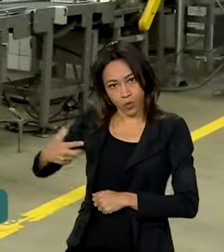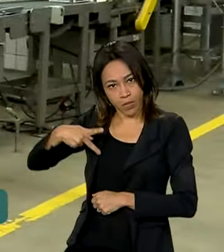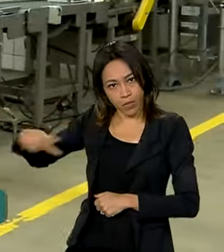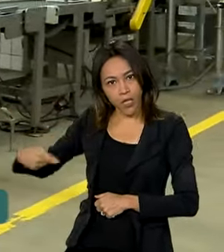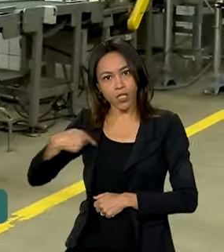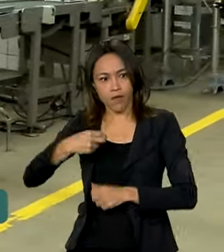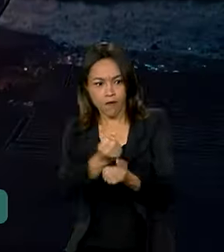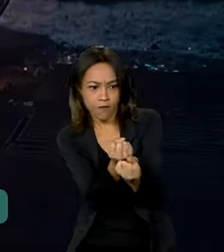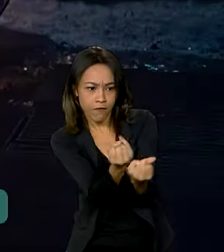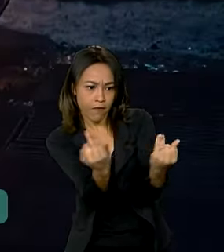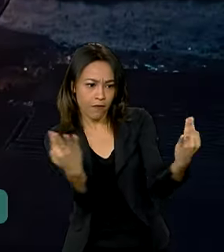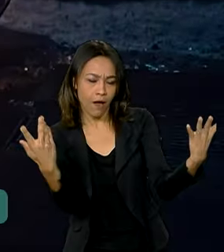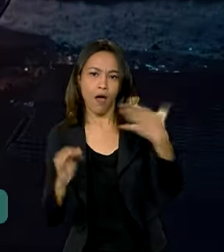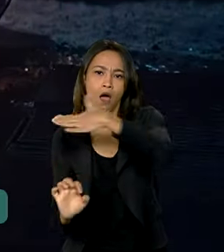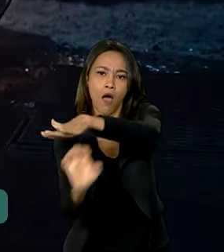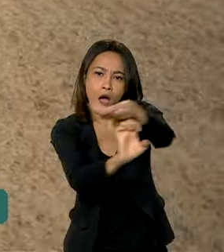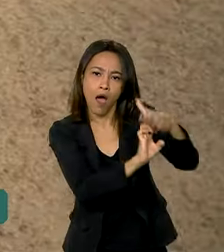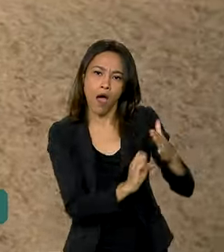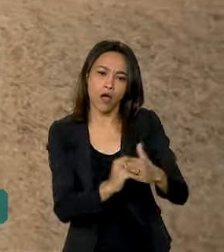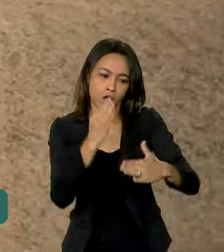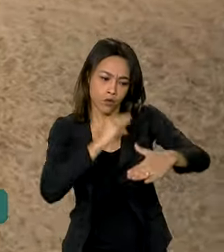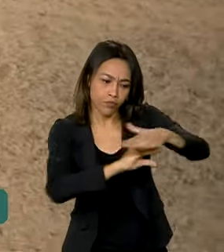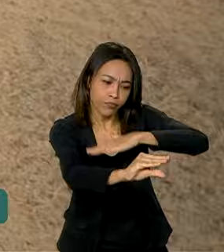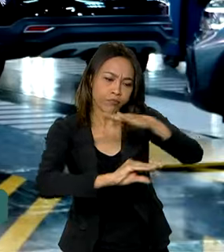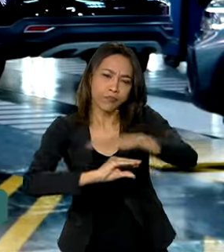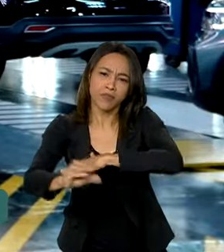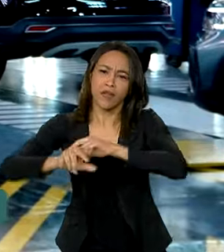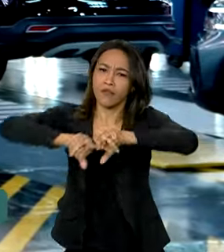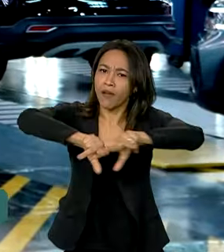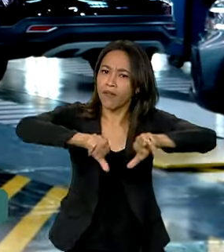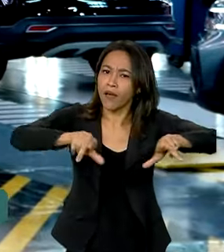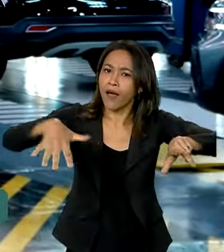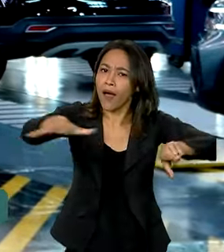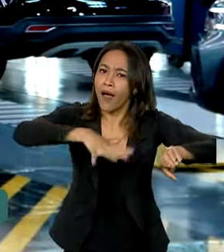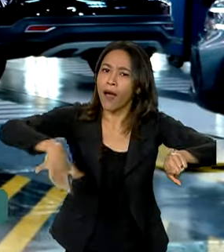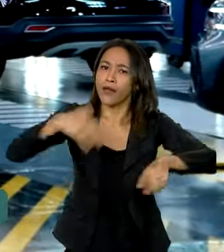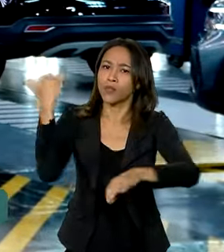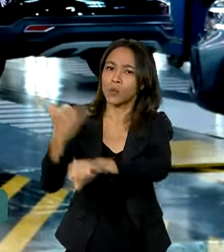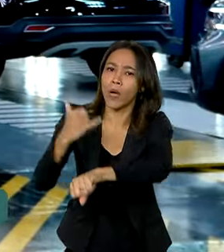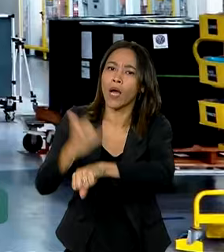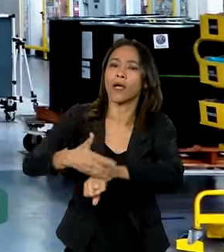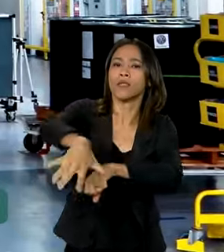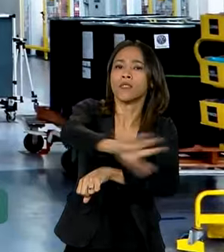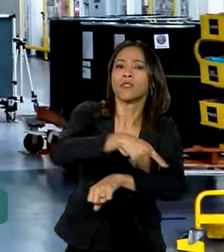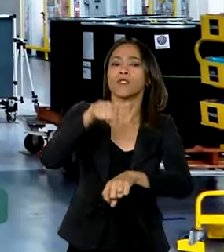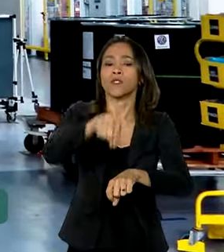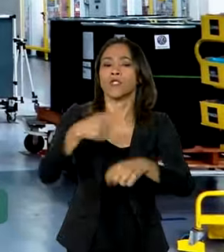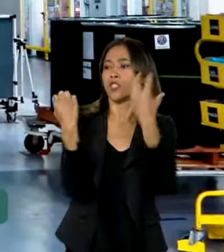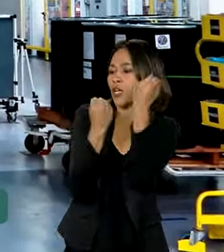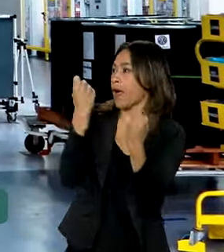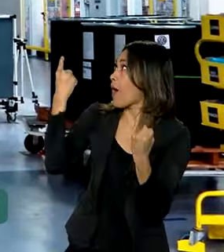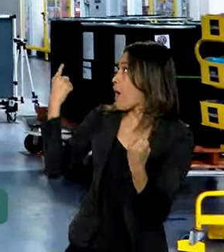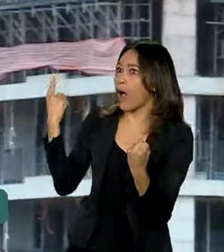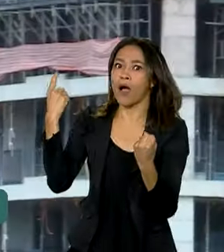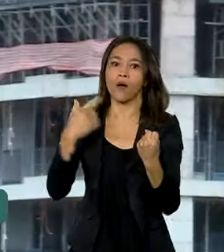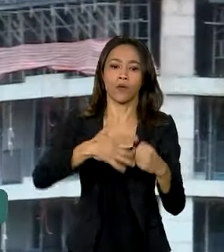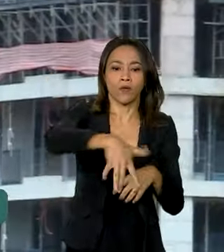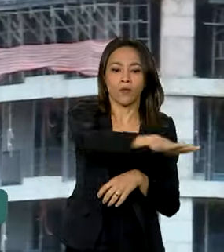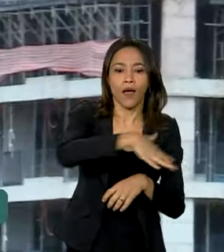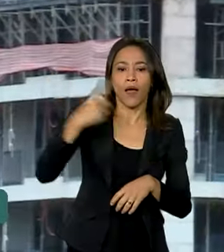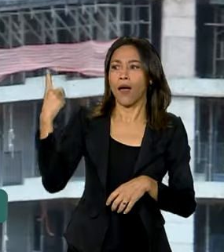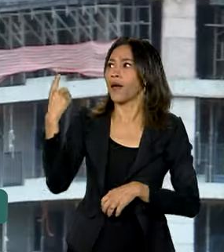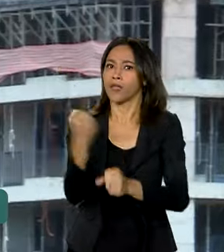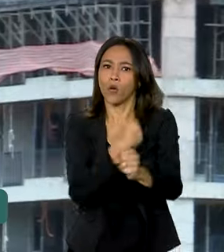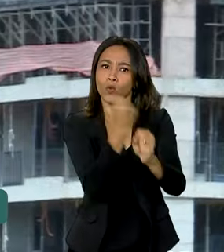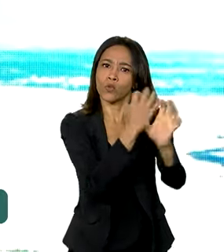investimentos, seja no setor do aço, no setor agrícola, no setor de carro, ou seja, no setor da condição